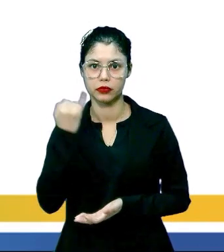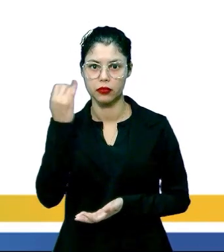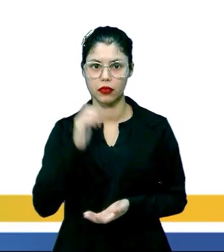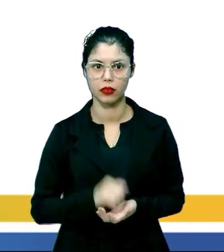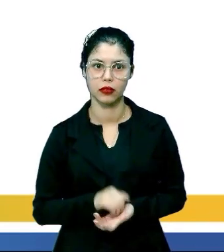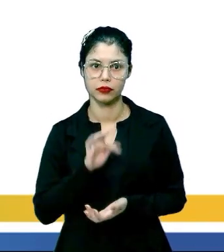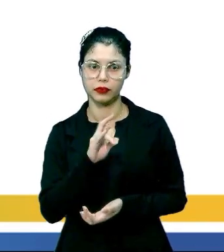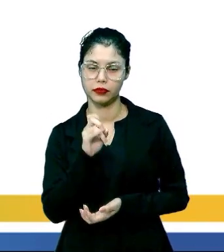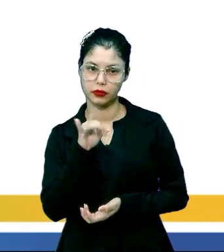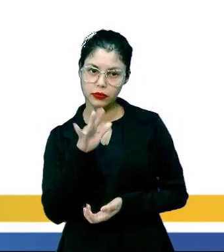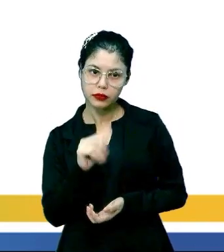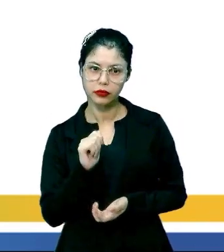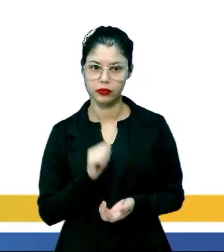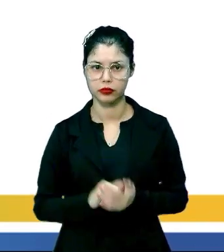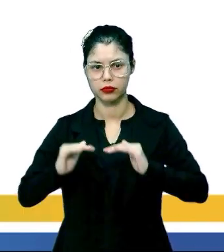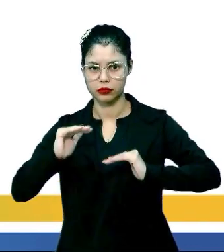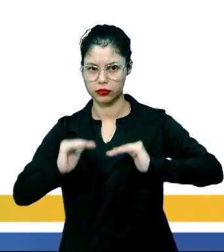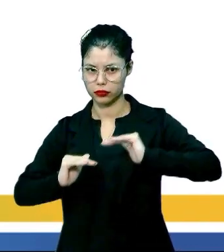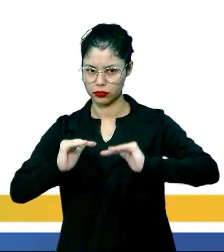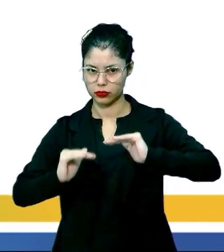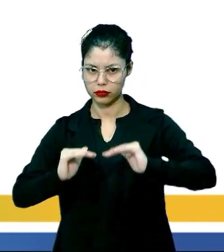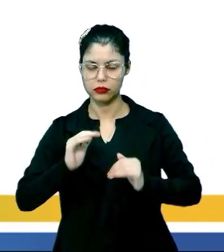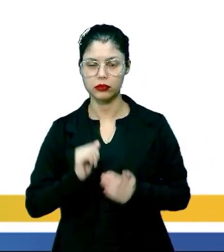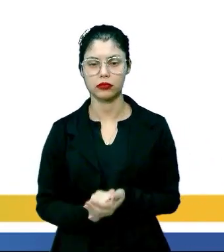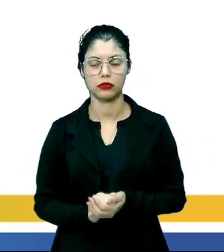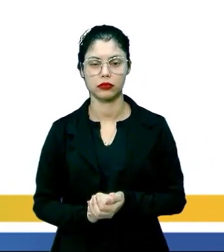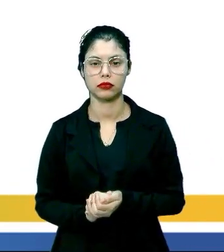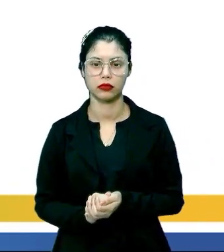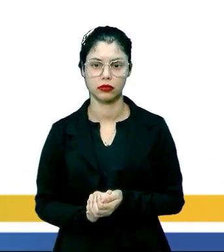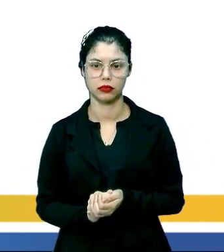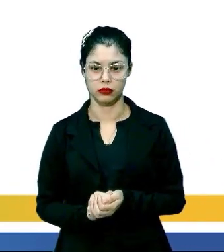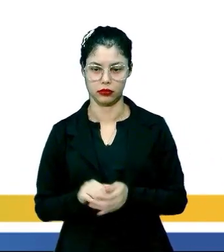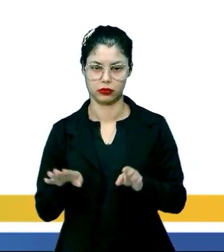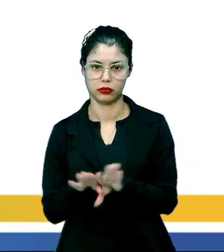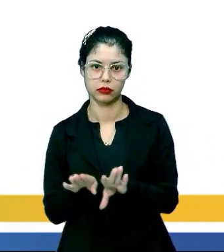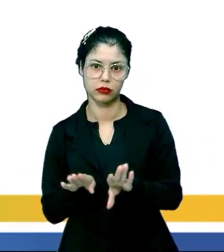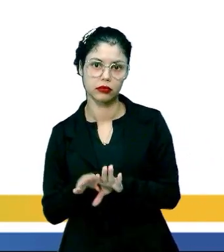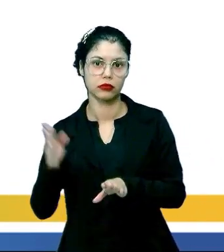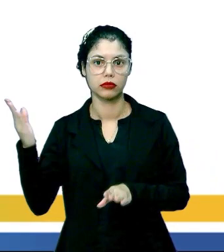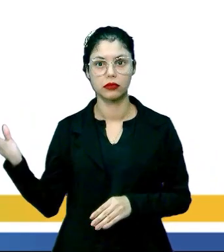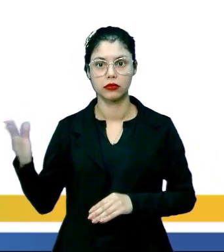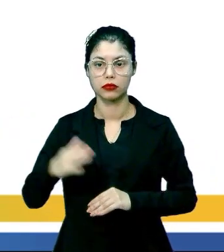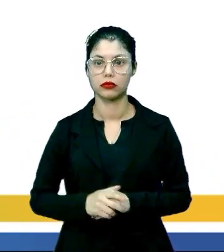principal regulador do equilíbrio hídrico? Pessoal,